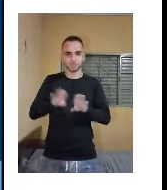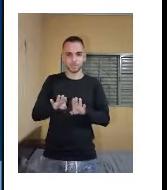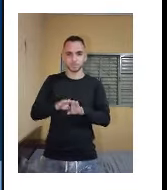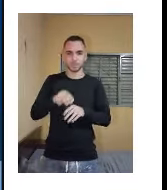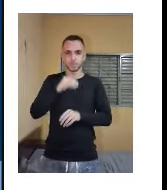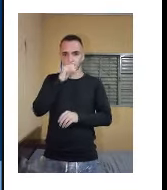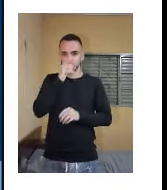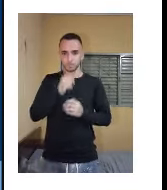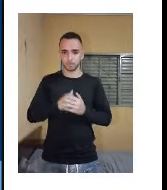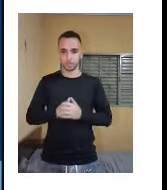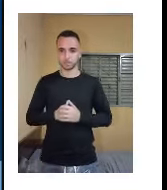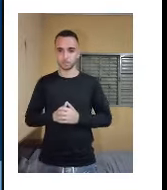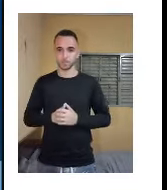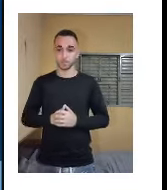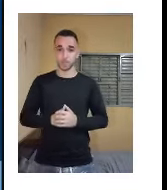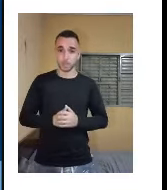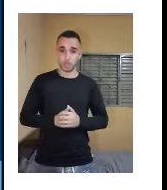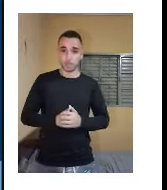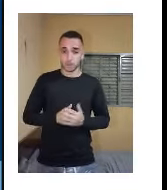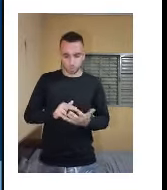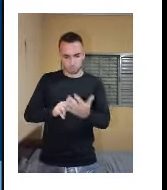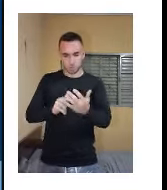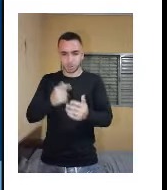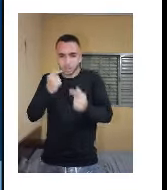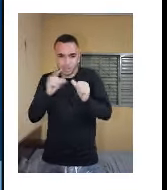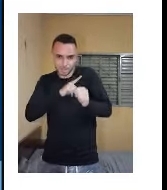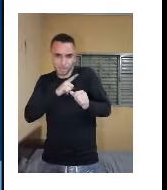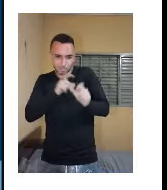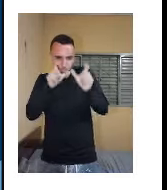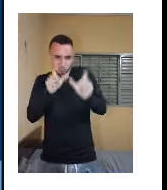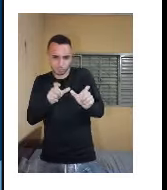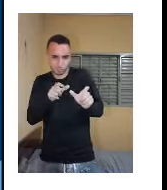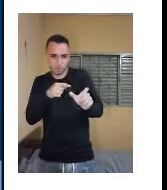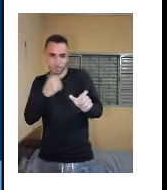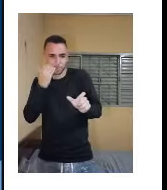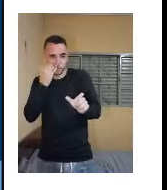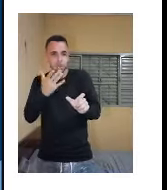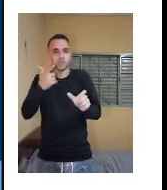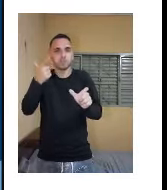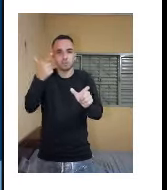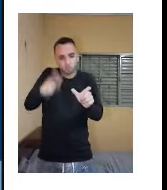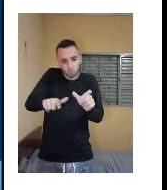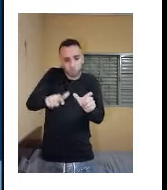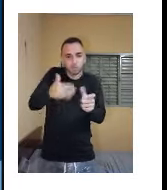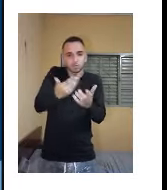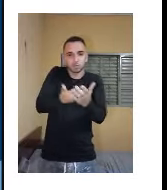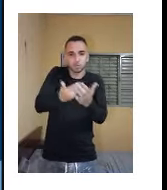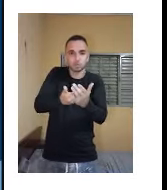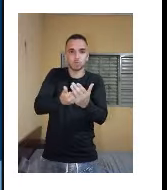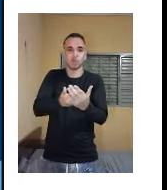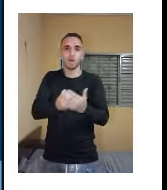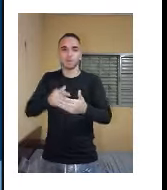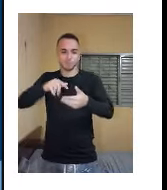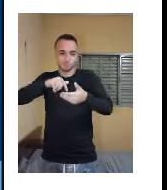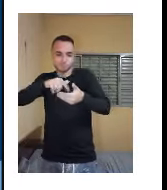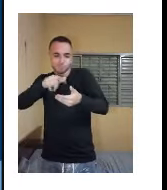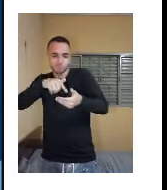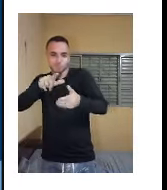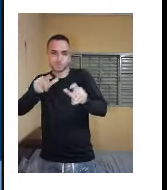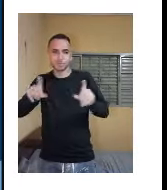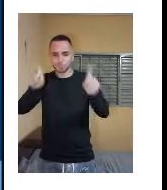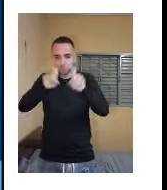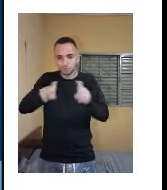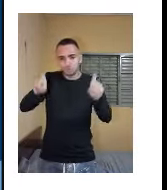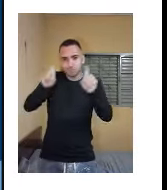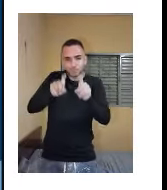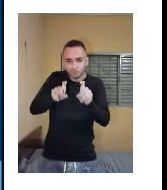E, diante disso, o relatório traz, de novo, uma mensagem bastante clara de que a mudança climática ela